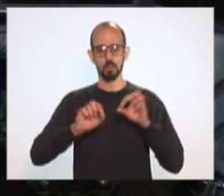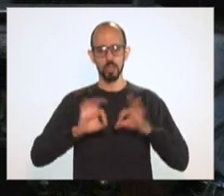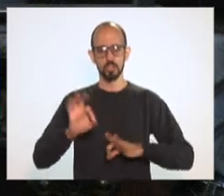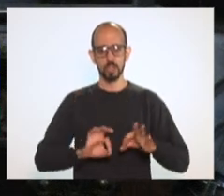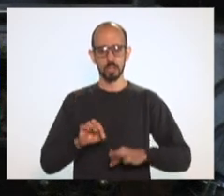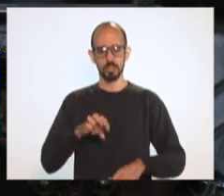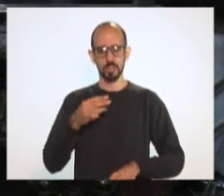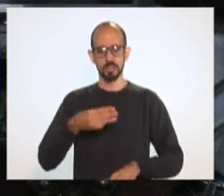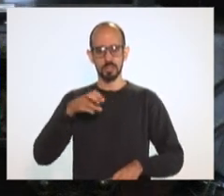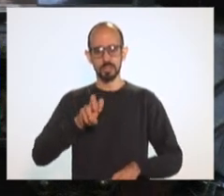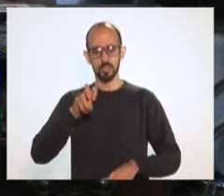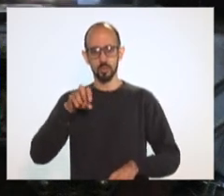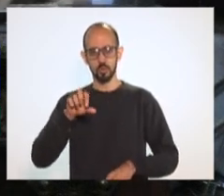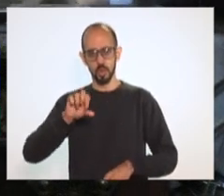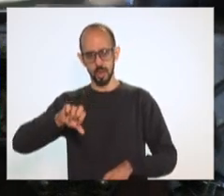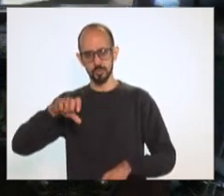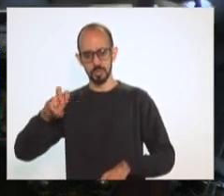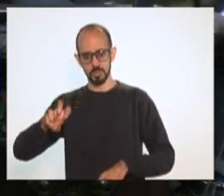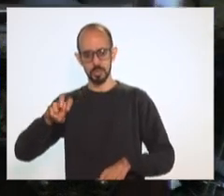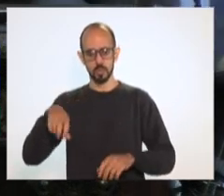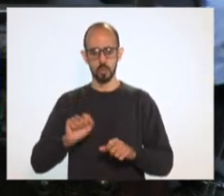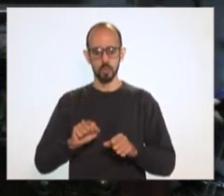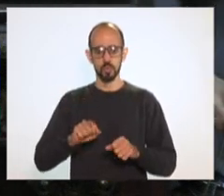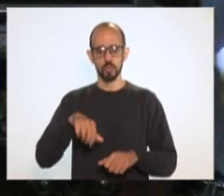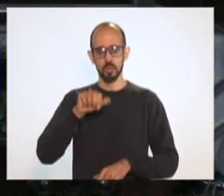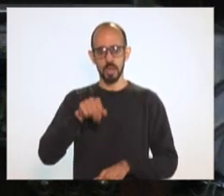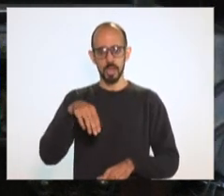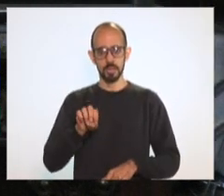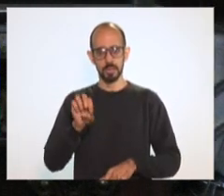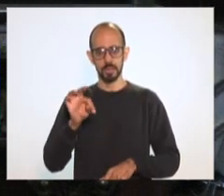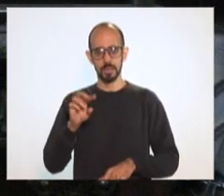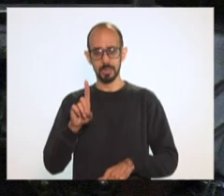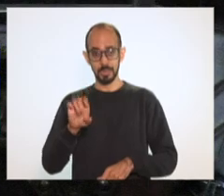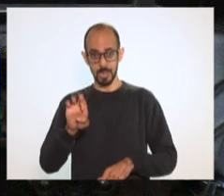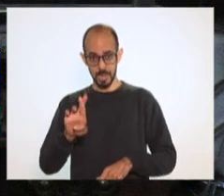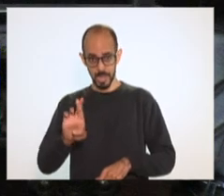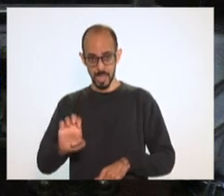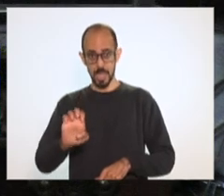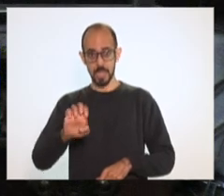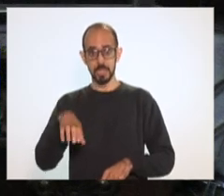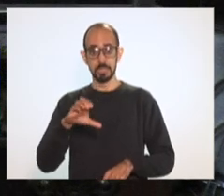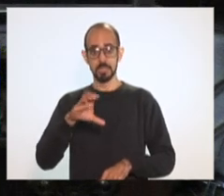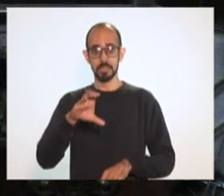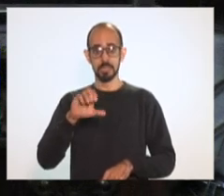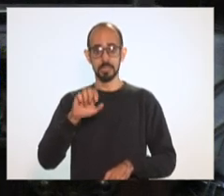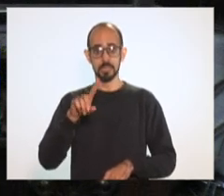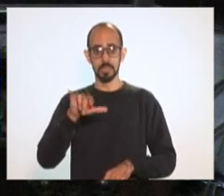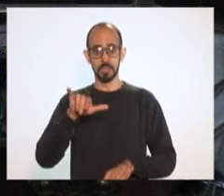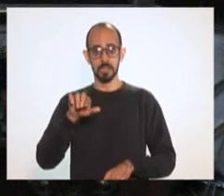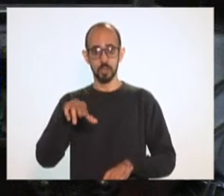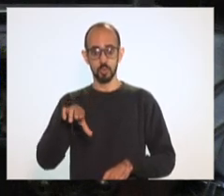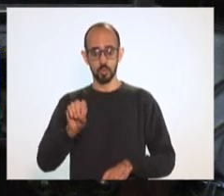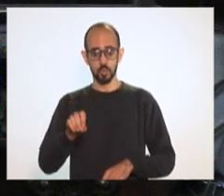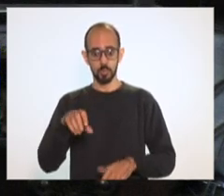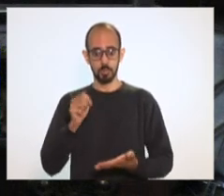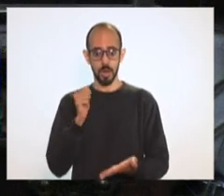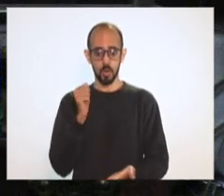de 21, de autoria do deputado André Siciliano, que estabelece margem de preferência para aquisição de produtos,